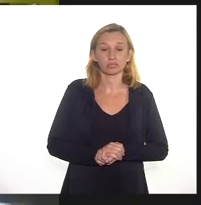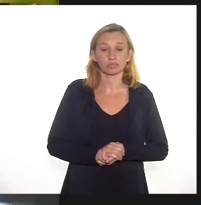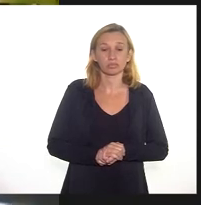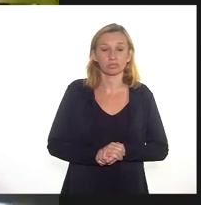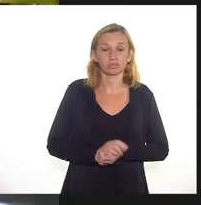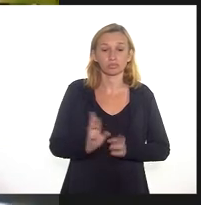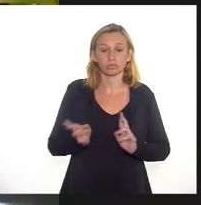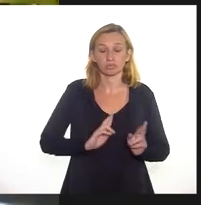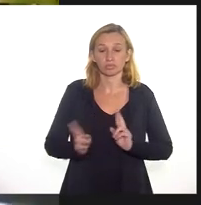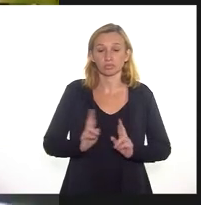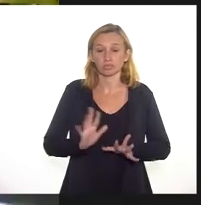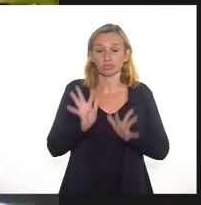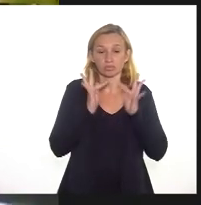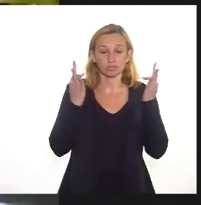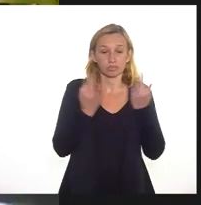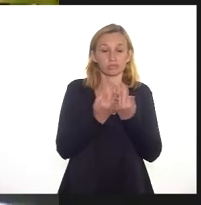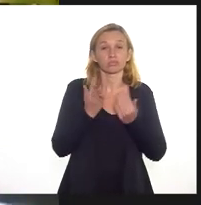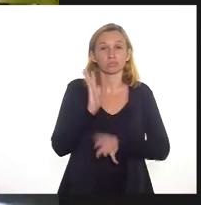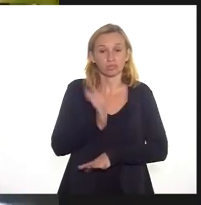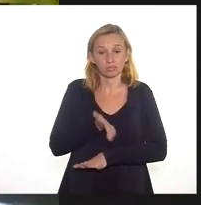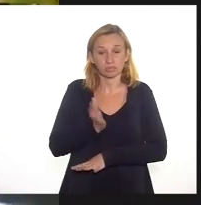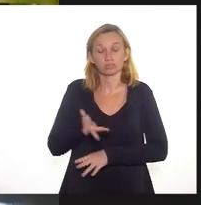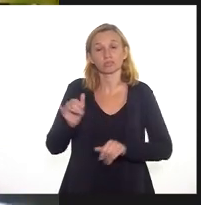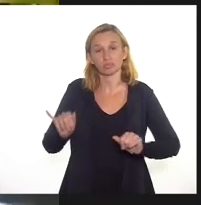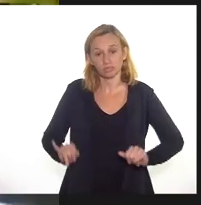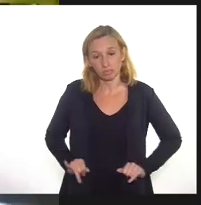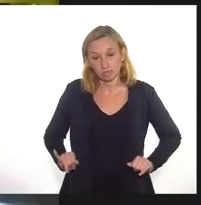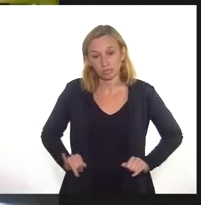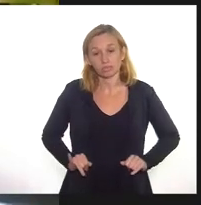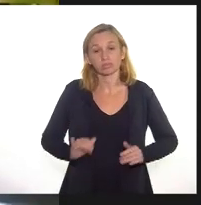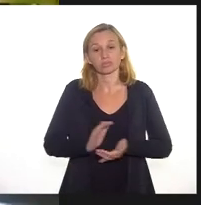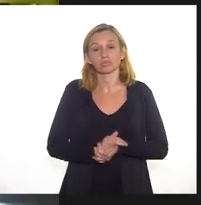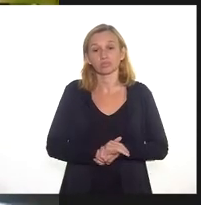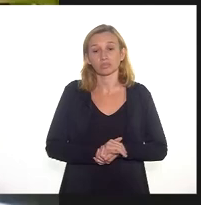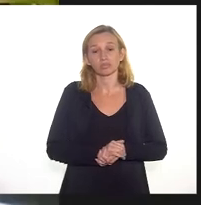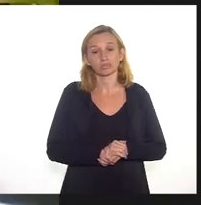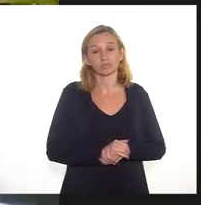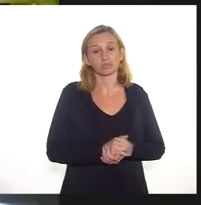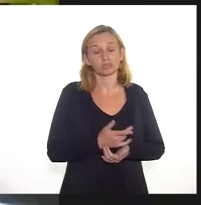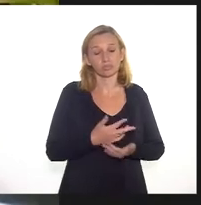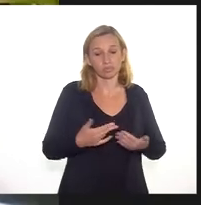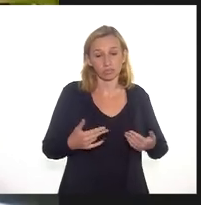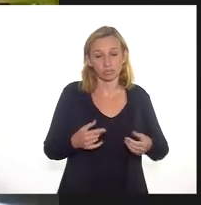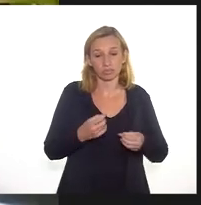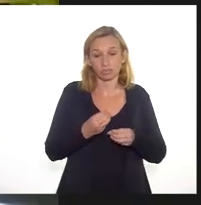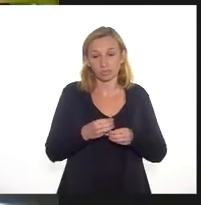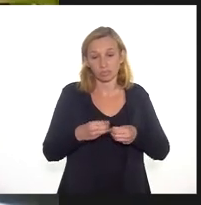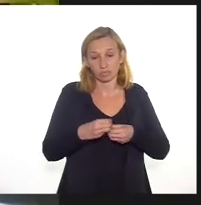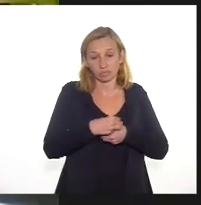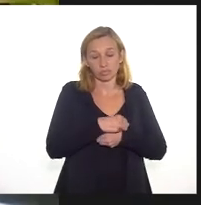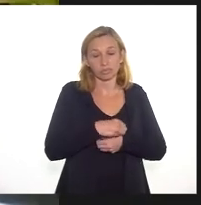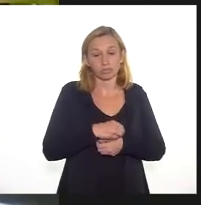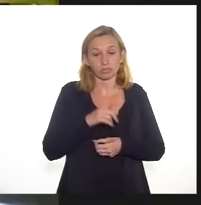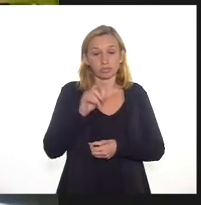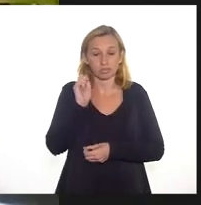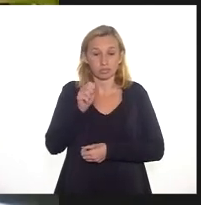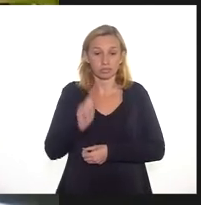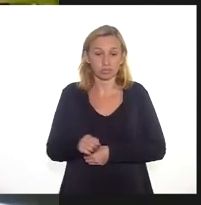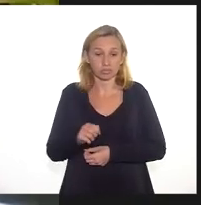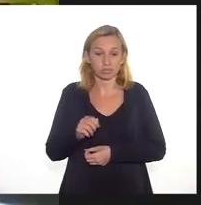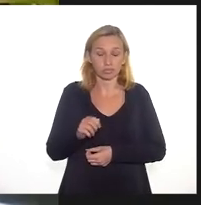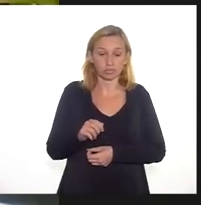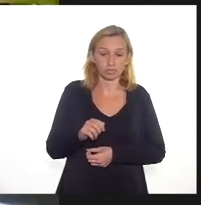com relação a essas famílias que já sofrem. Então, a gente teve bairros, senhora presidenta, no leilão da SEDAI,